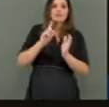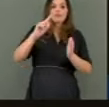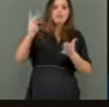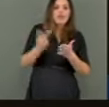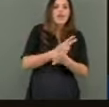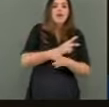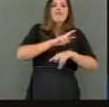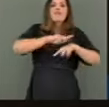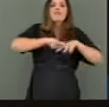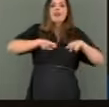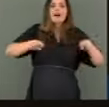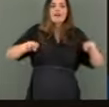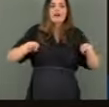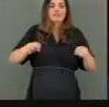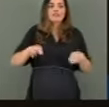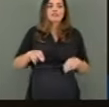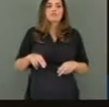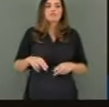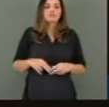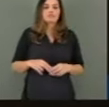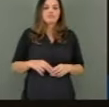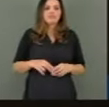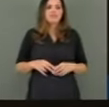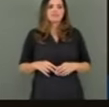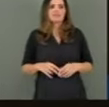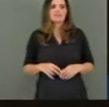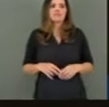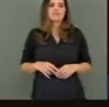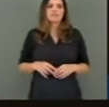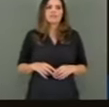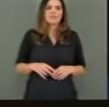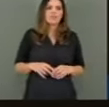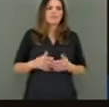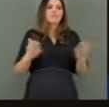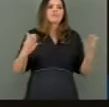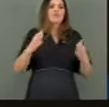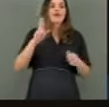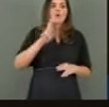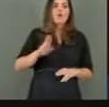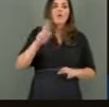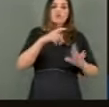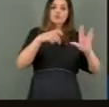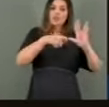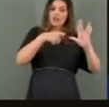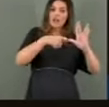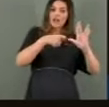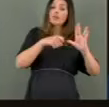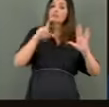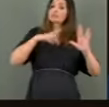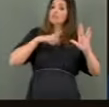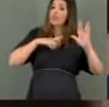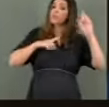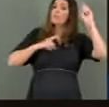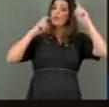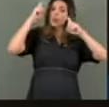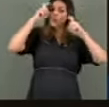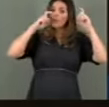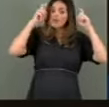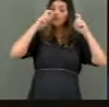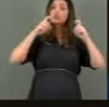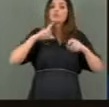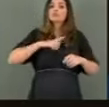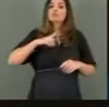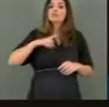à saúde decorrente do uso de cannabis. Então, existe uma preocupação, sim, de atender a